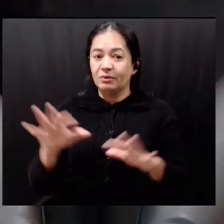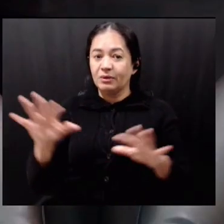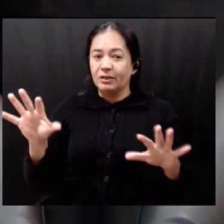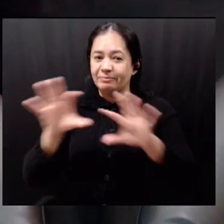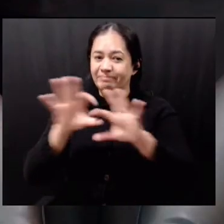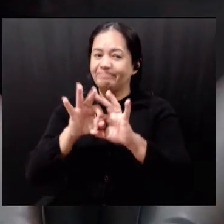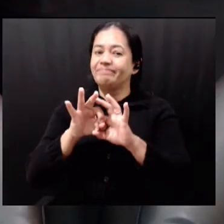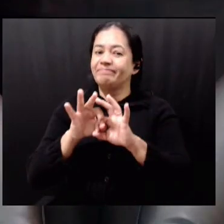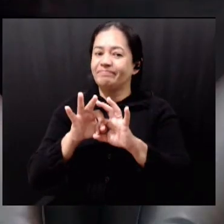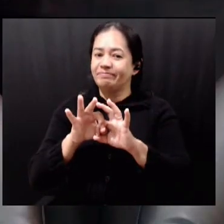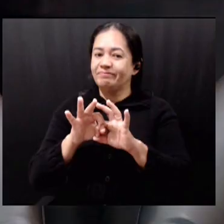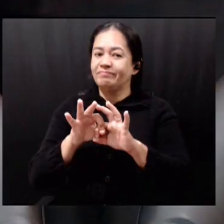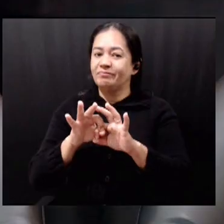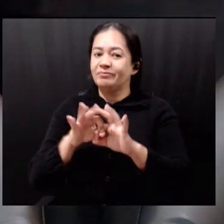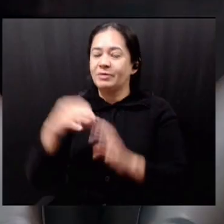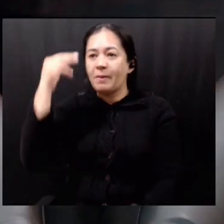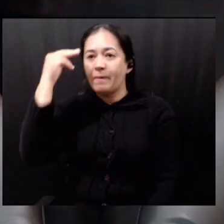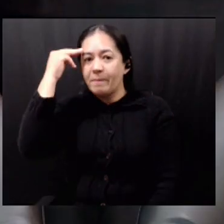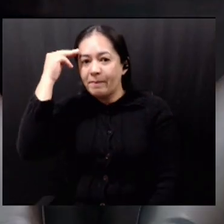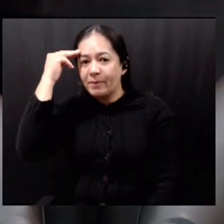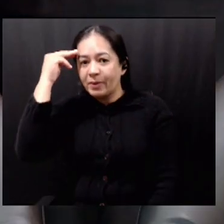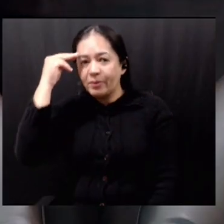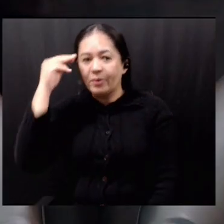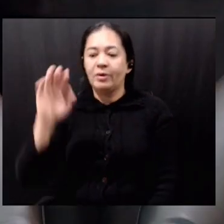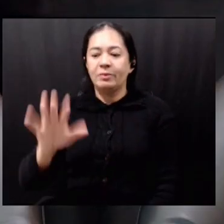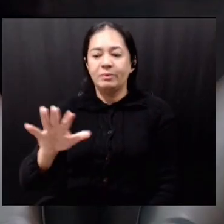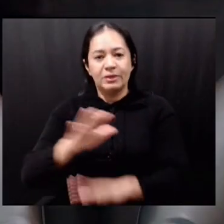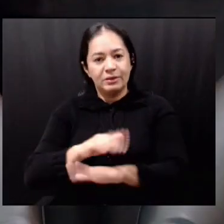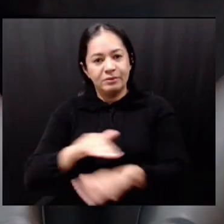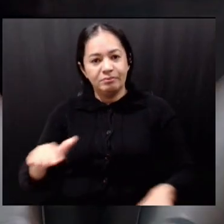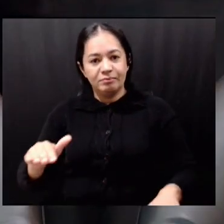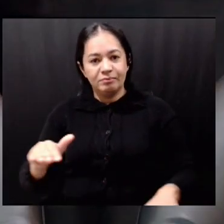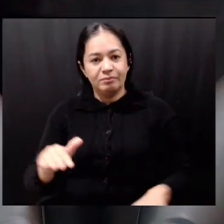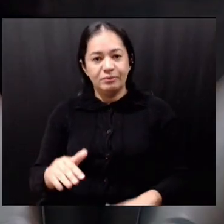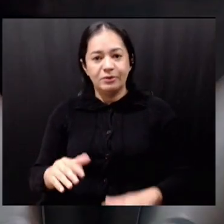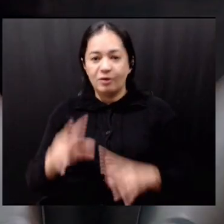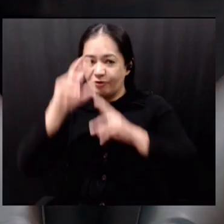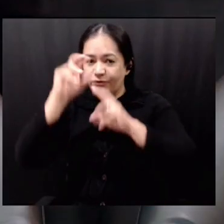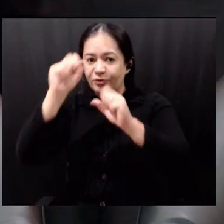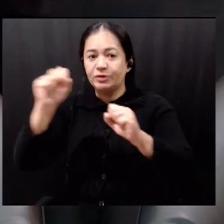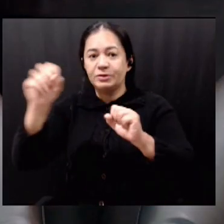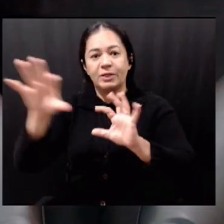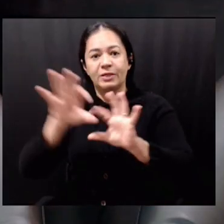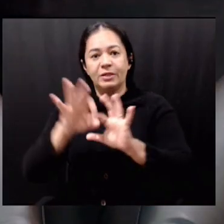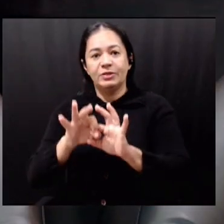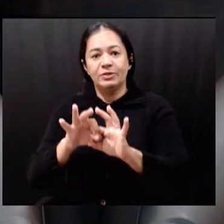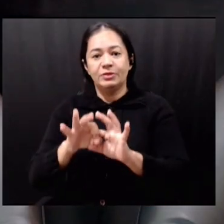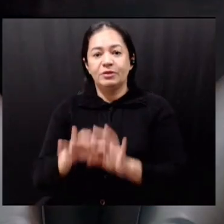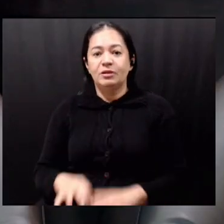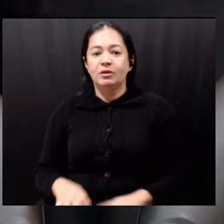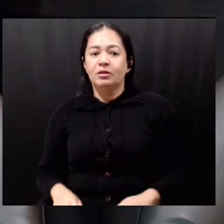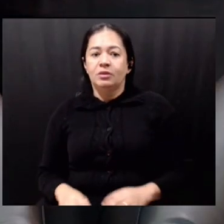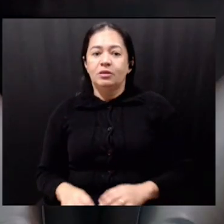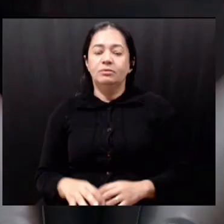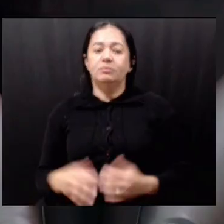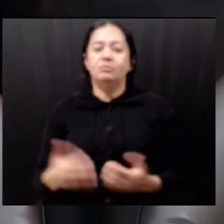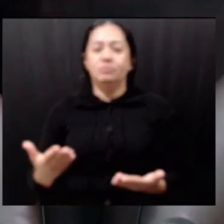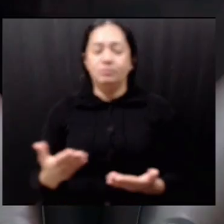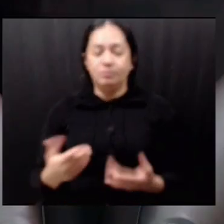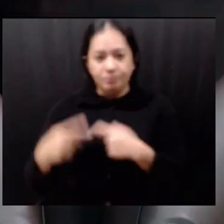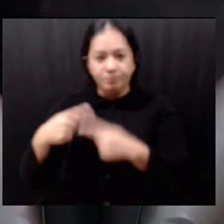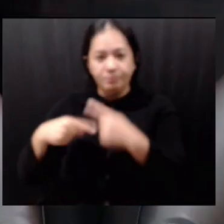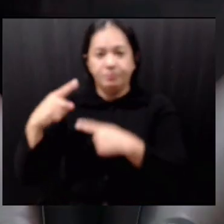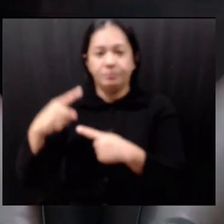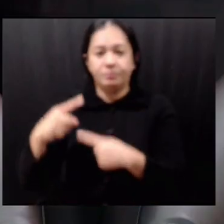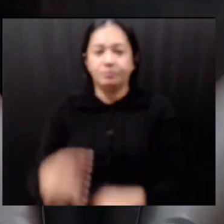cria memórias afetivas para essa criança, fortalece o vínculo com o seu filho. Então, desenvolve muito